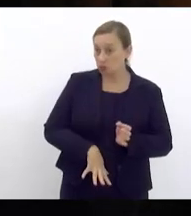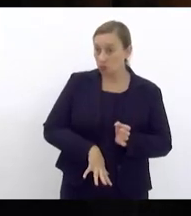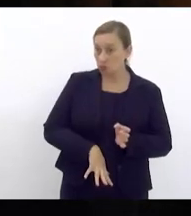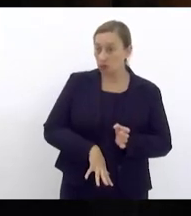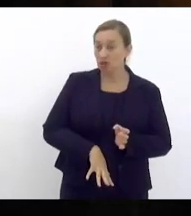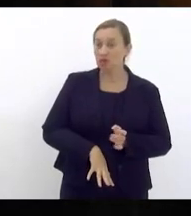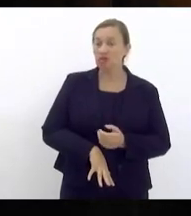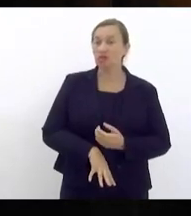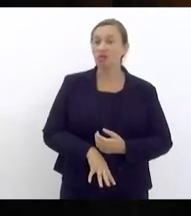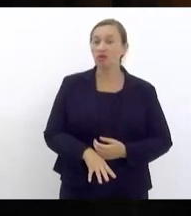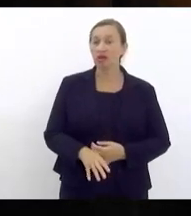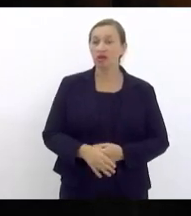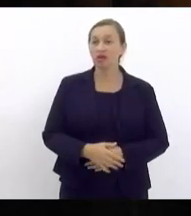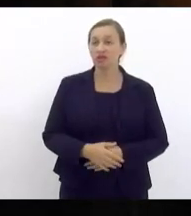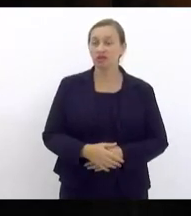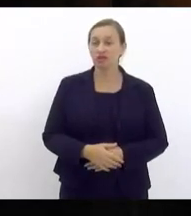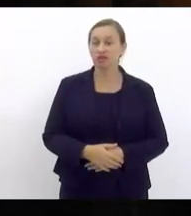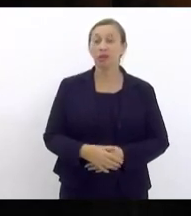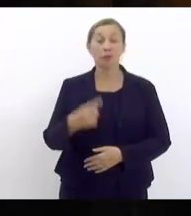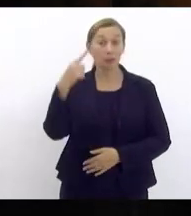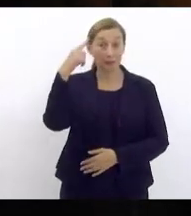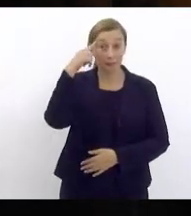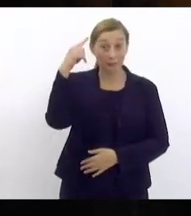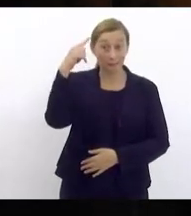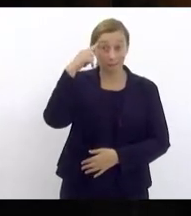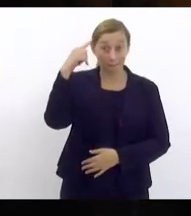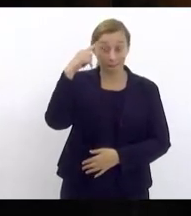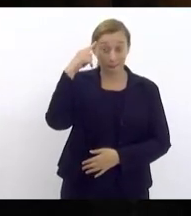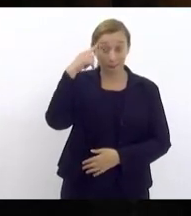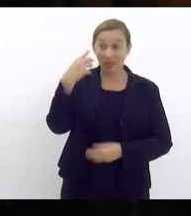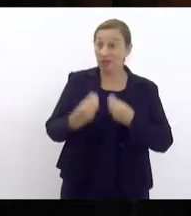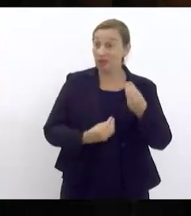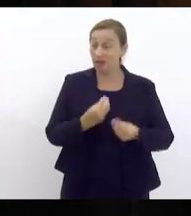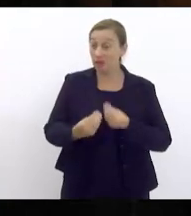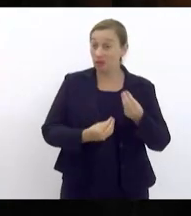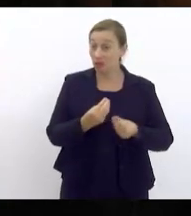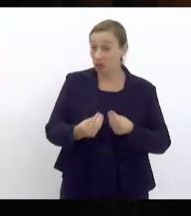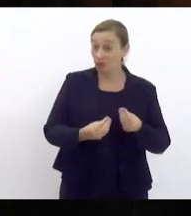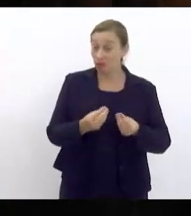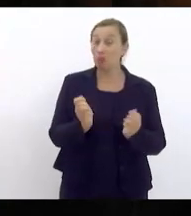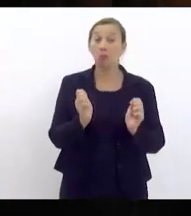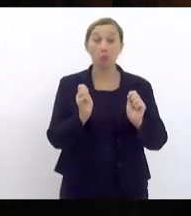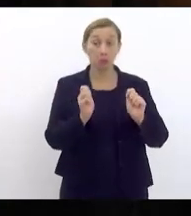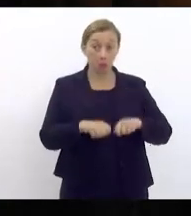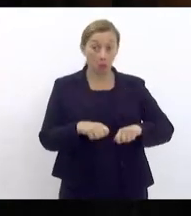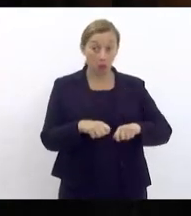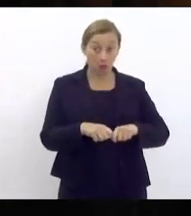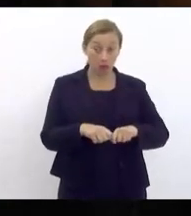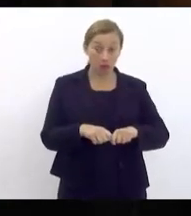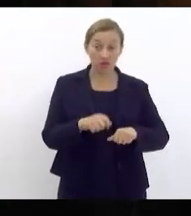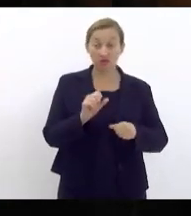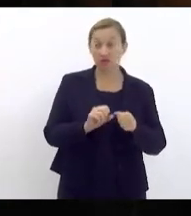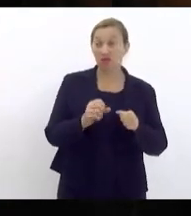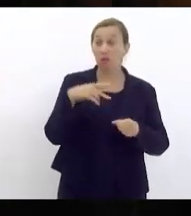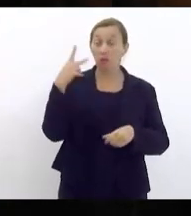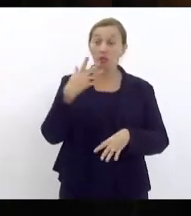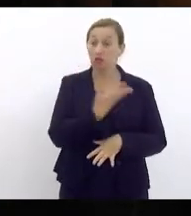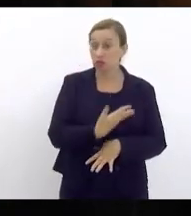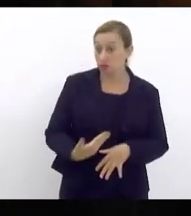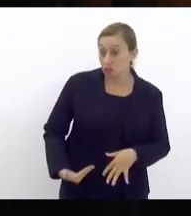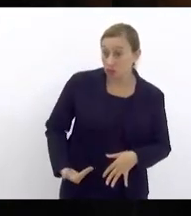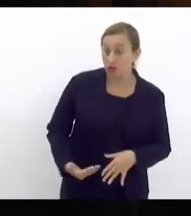nesse do pensamento de como a gente deve e pode estabelecer políticas públicas